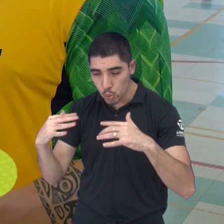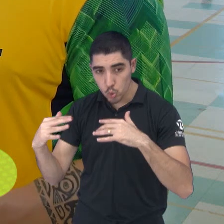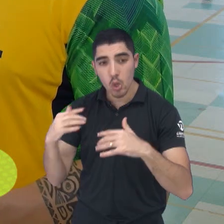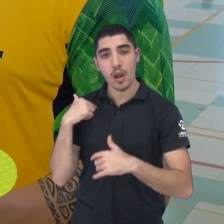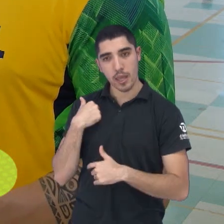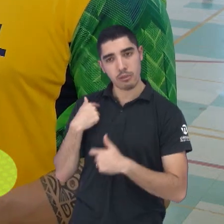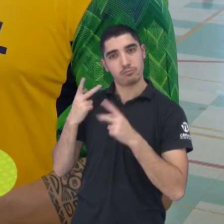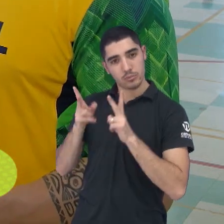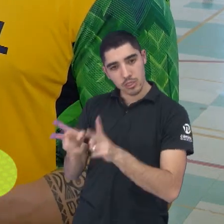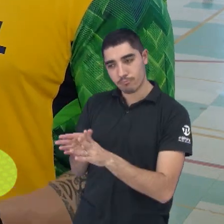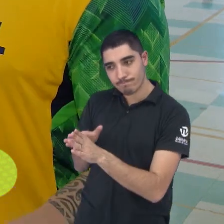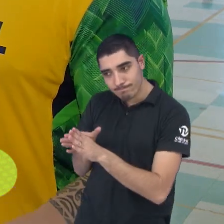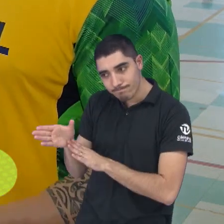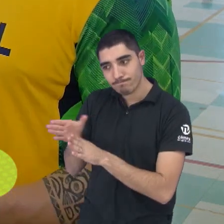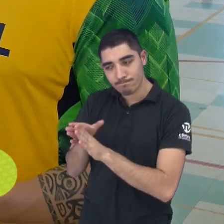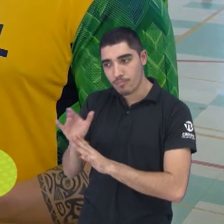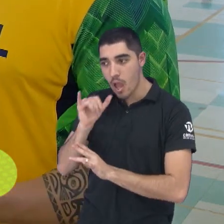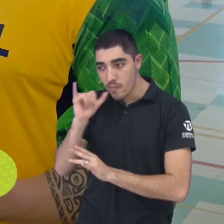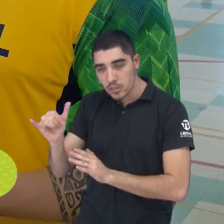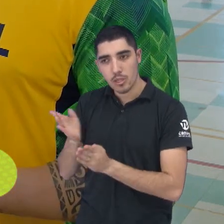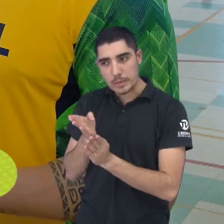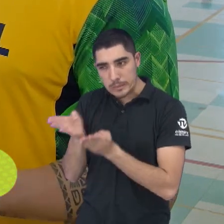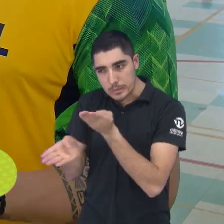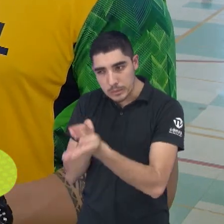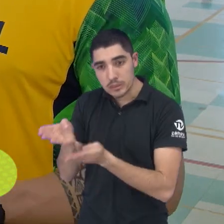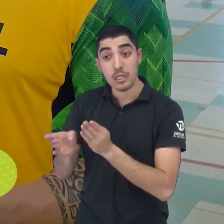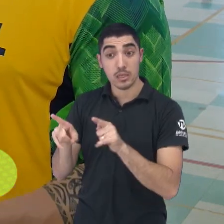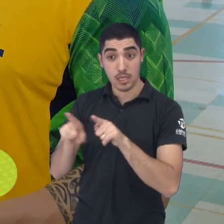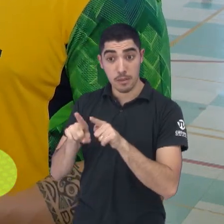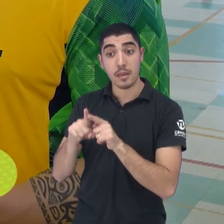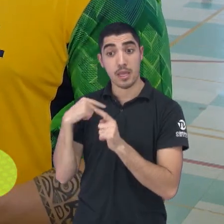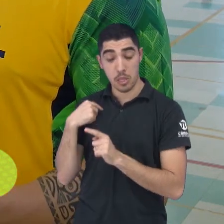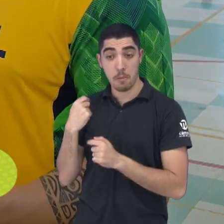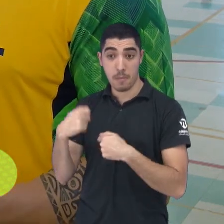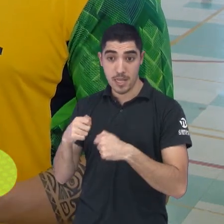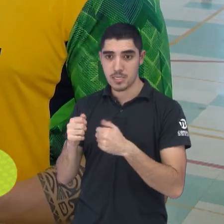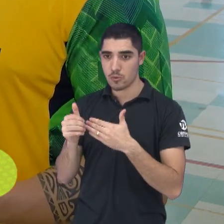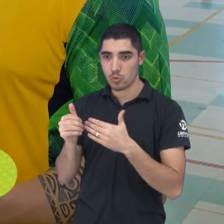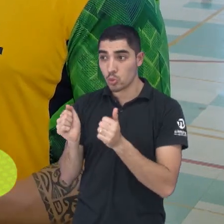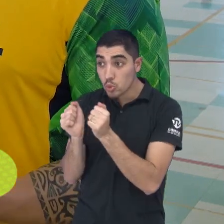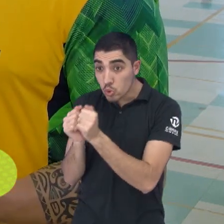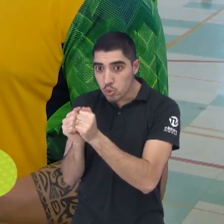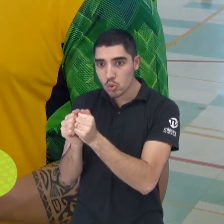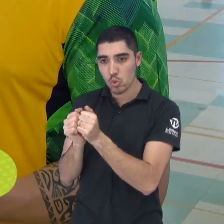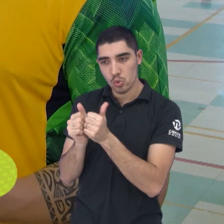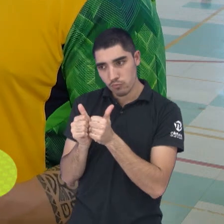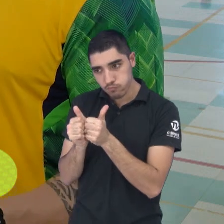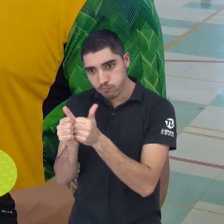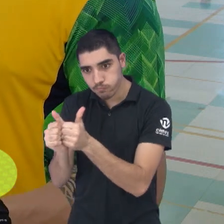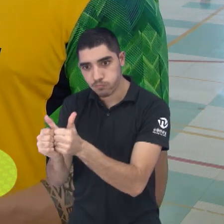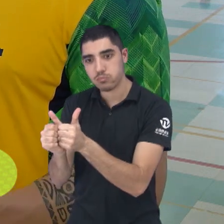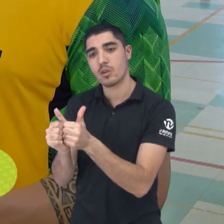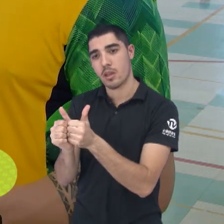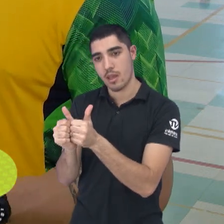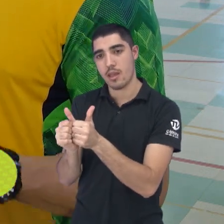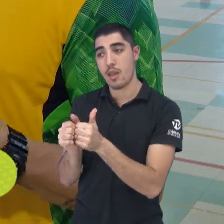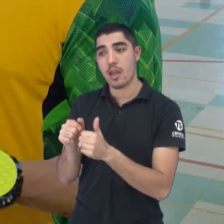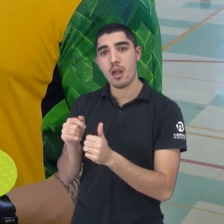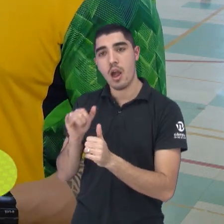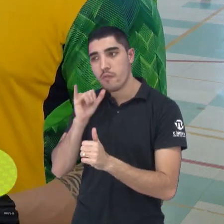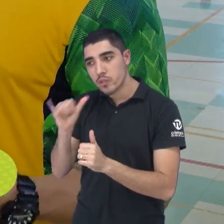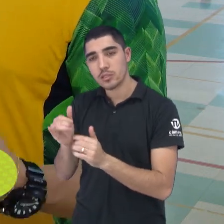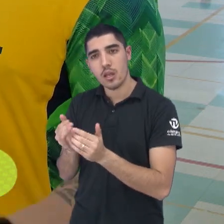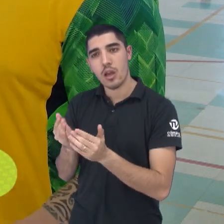instruir os atletas, conduzir ele também, que é uma parte que acho que é a mais importante dentro da bocha, que às vezes é o controle